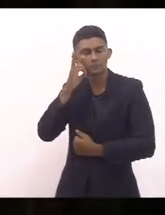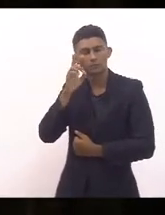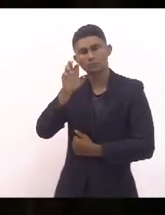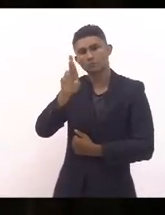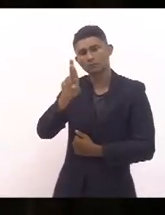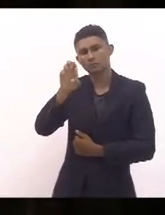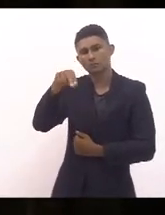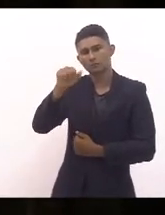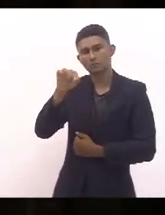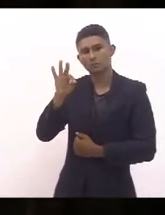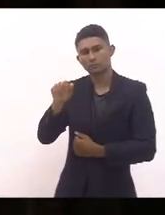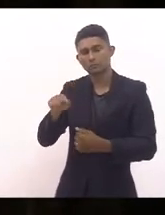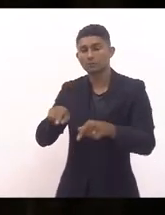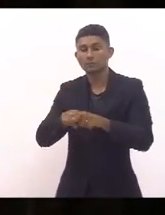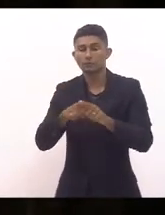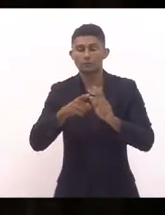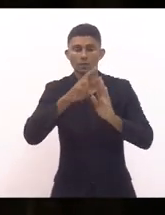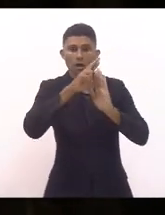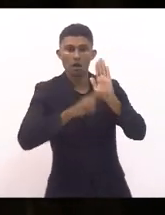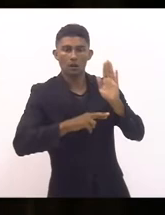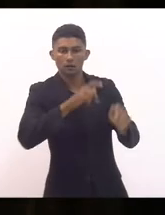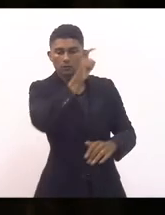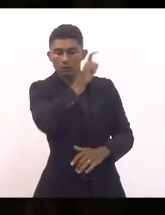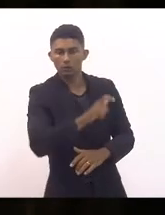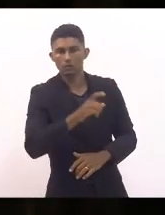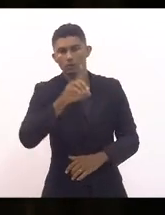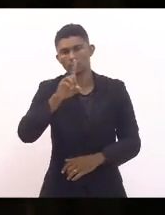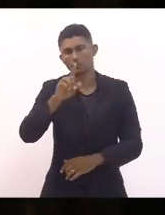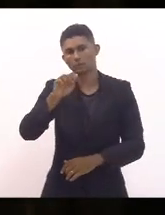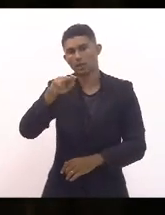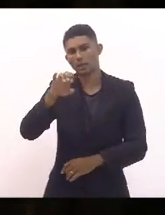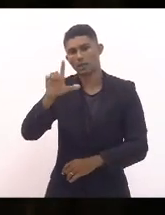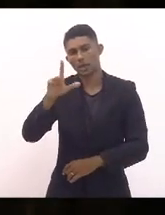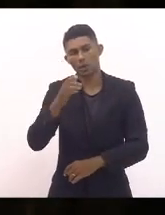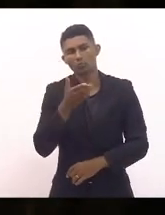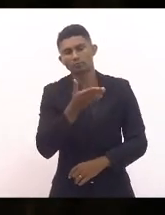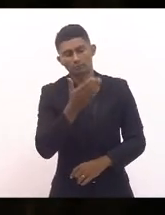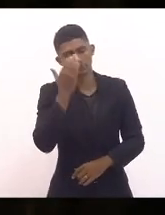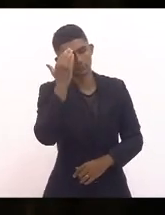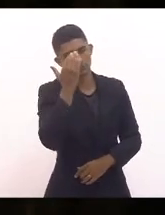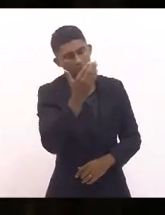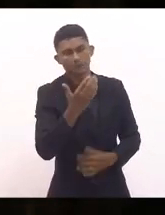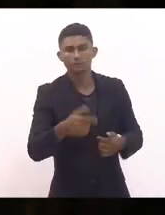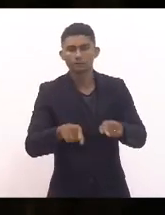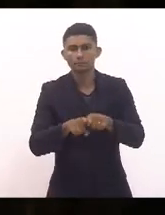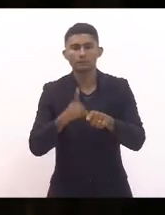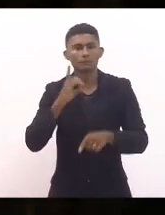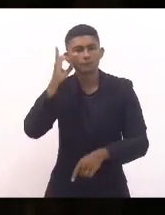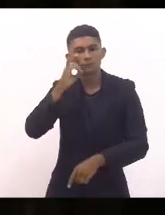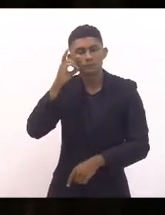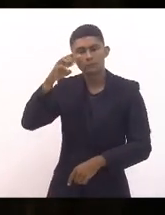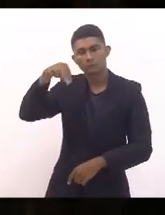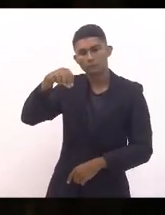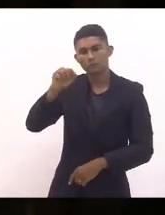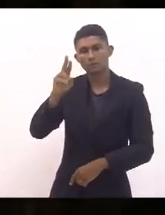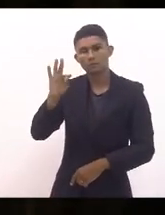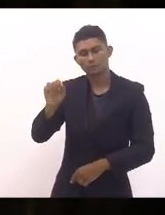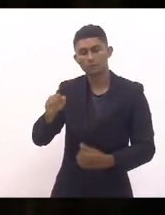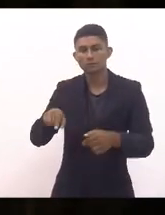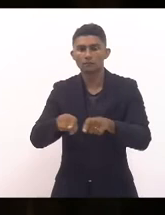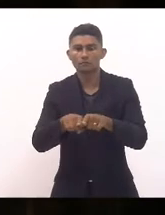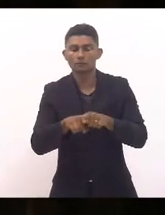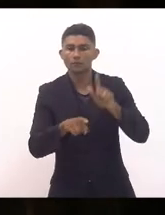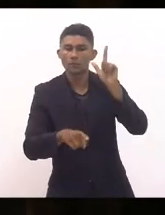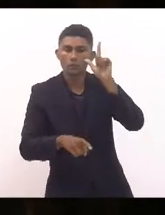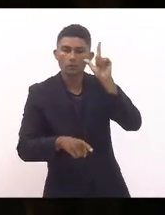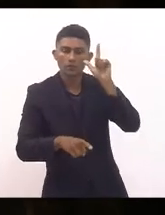nosso relator, deputado Daniel Liberon, também deputada Marta Rocha, membro, deputada Lucinha,